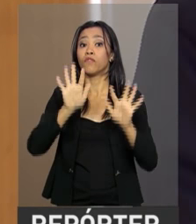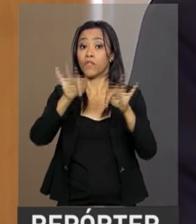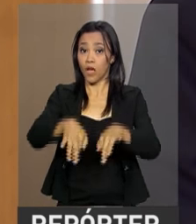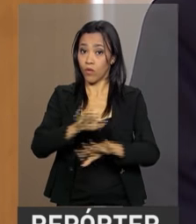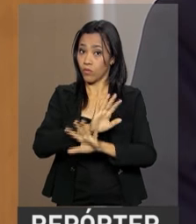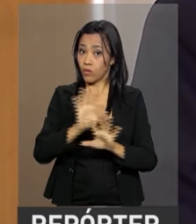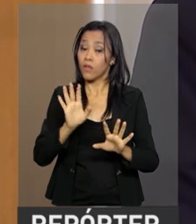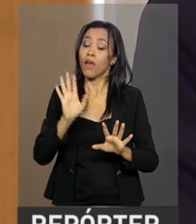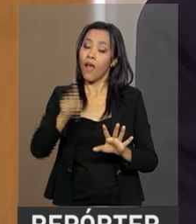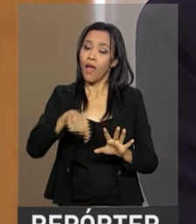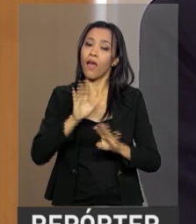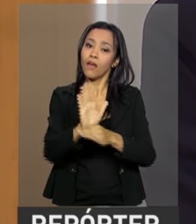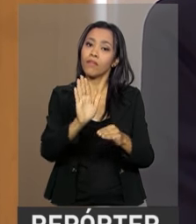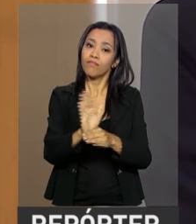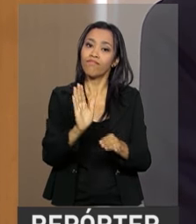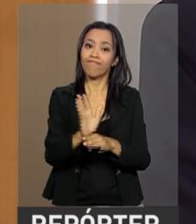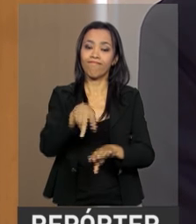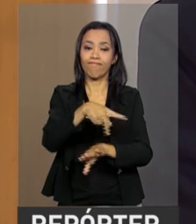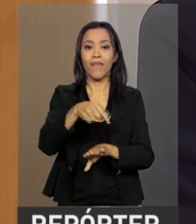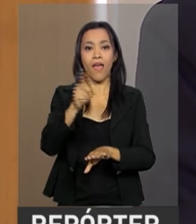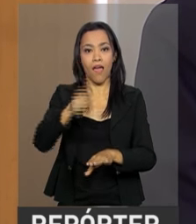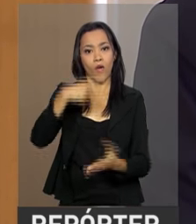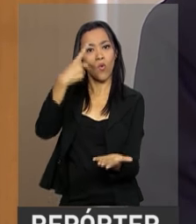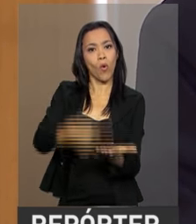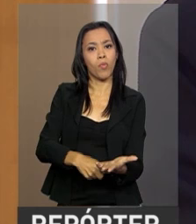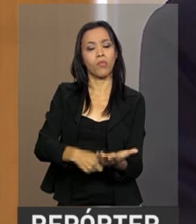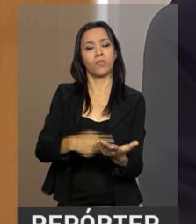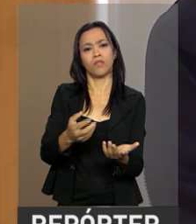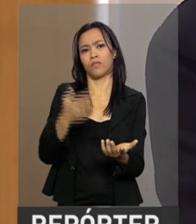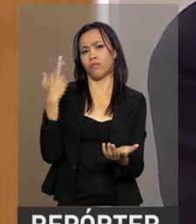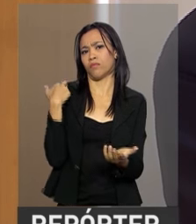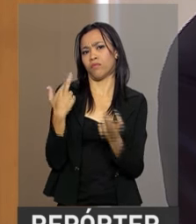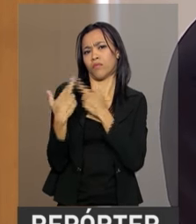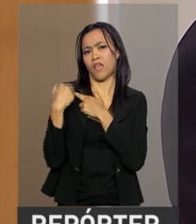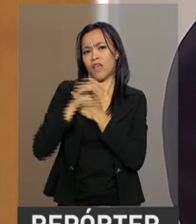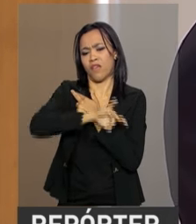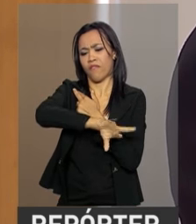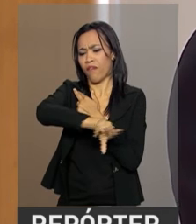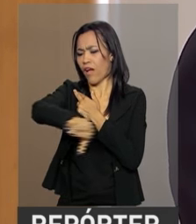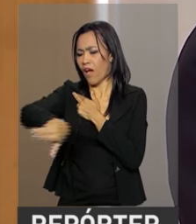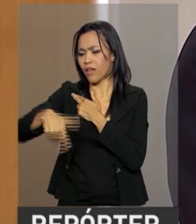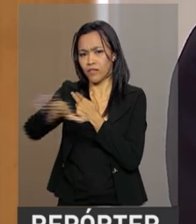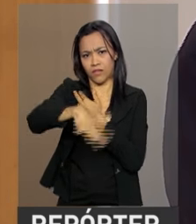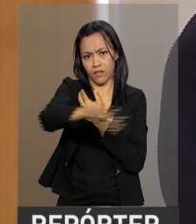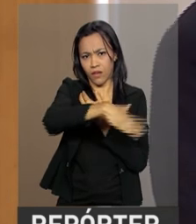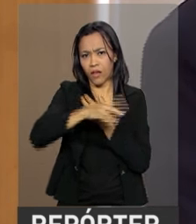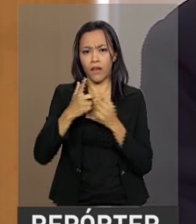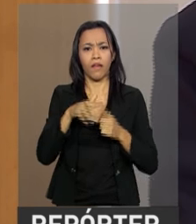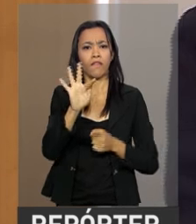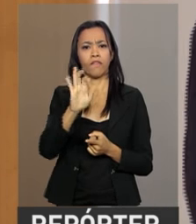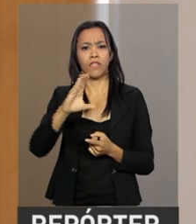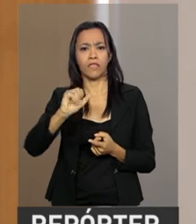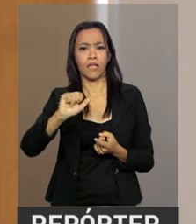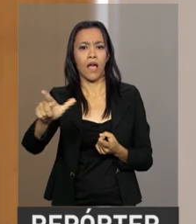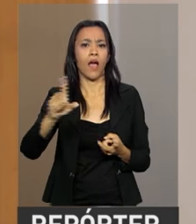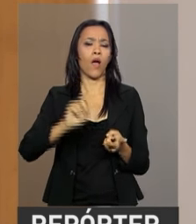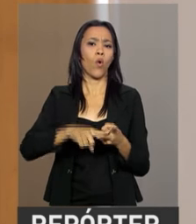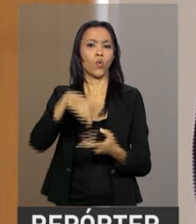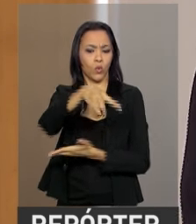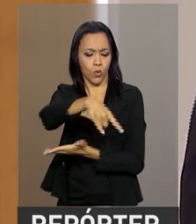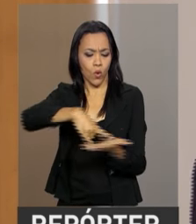fazer aquilo que o Brasil precisa. Responsabilidade em todos os setores, responsabilidade fiscal, responsabilidade